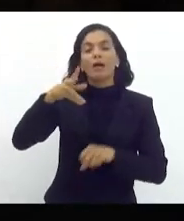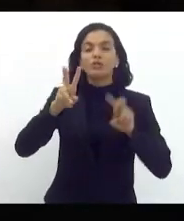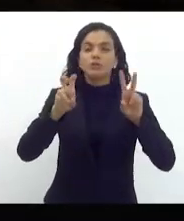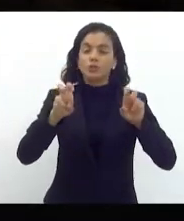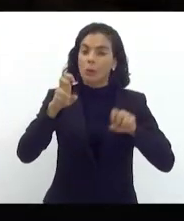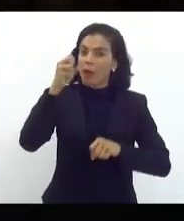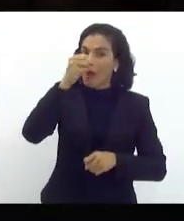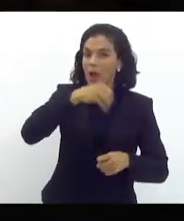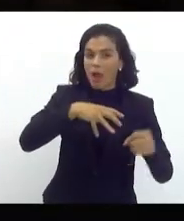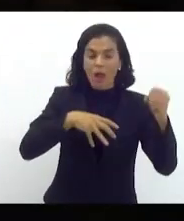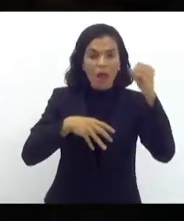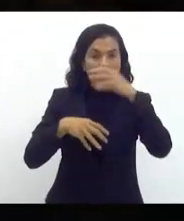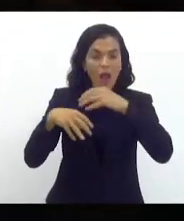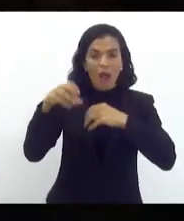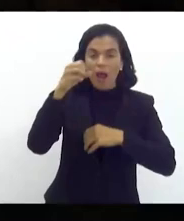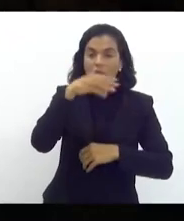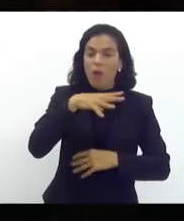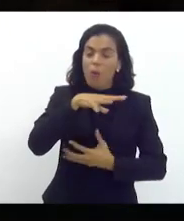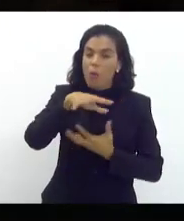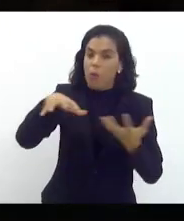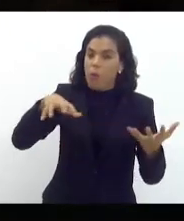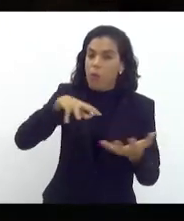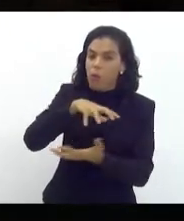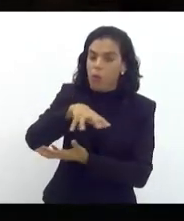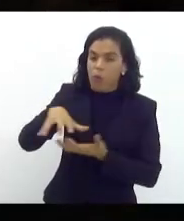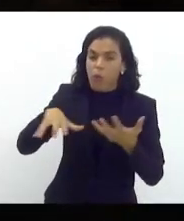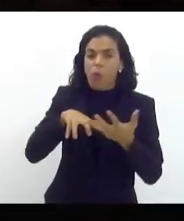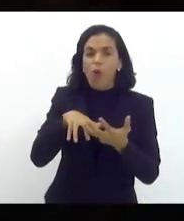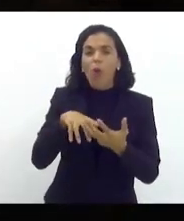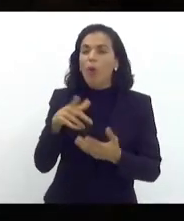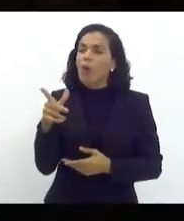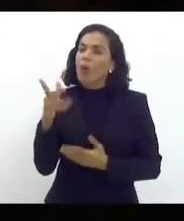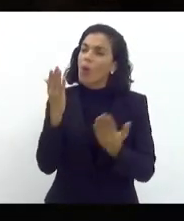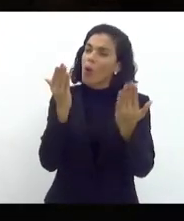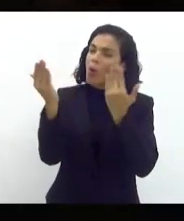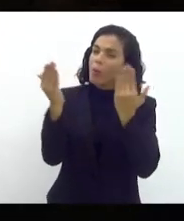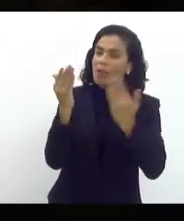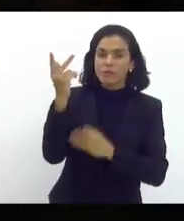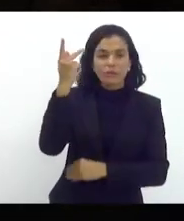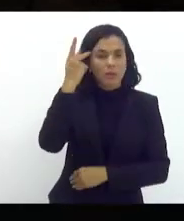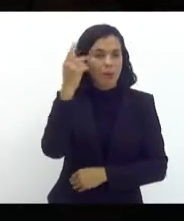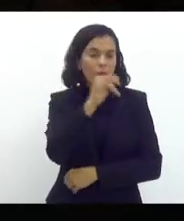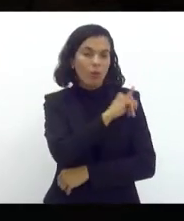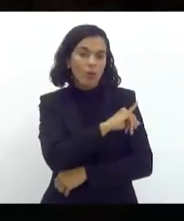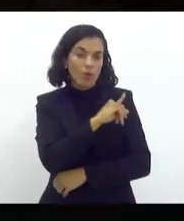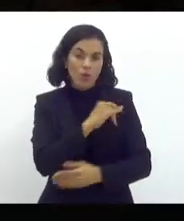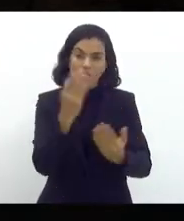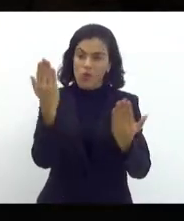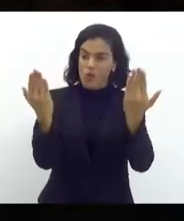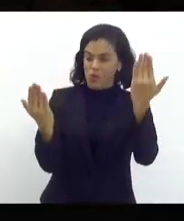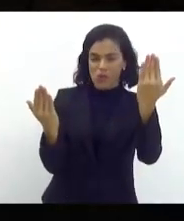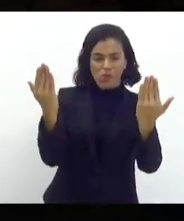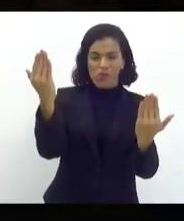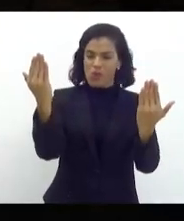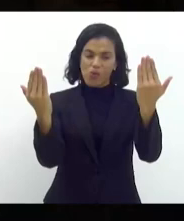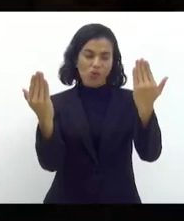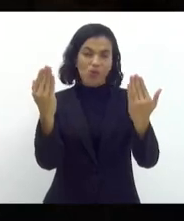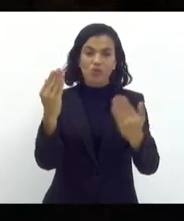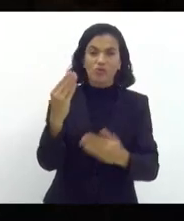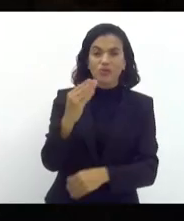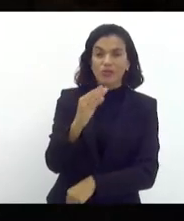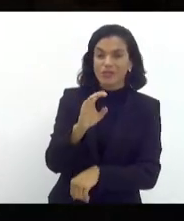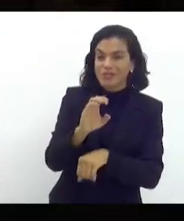barbares né O que há em comum com São Paulo e Rio de Janeiro os dois estados